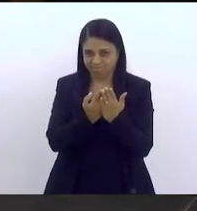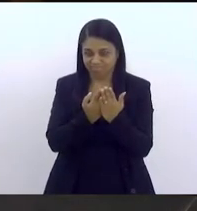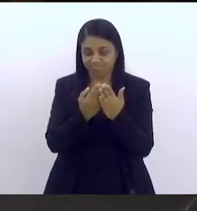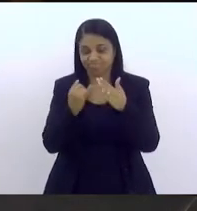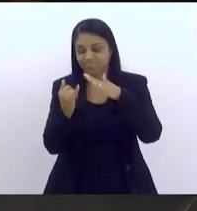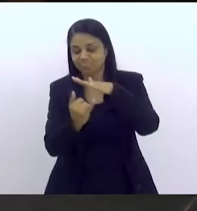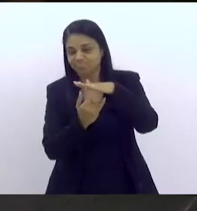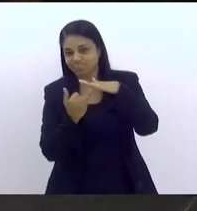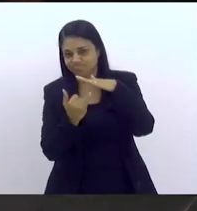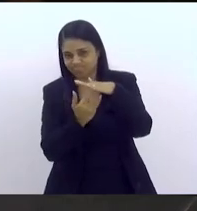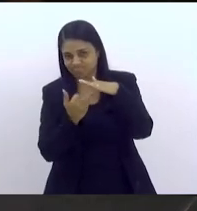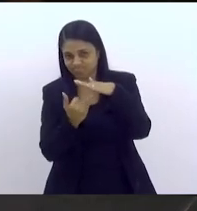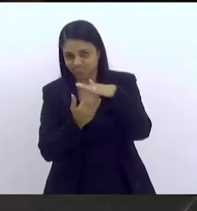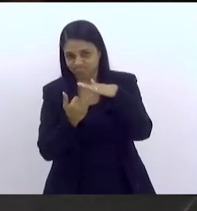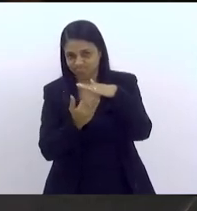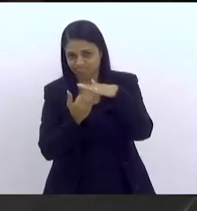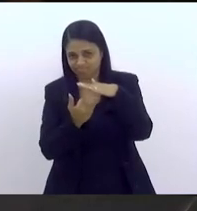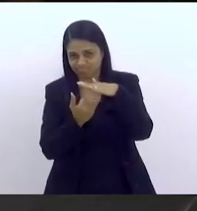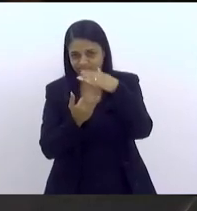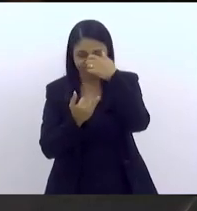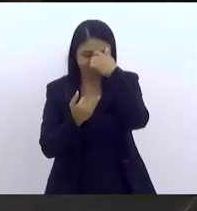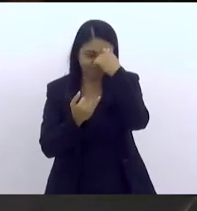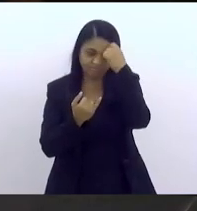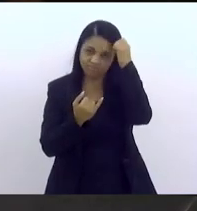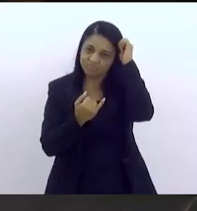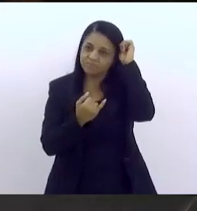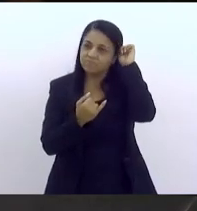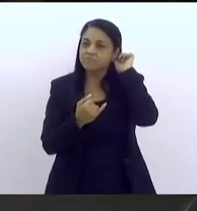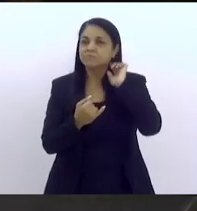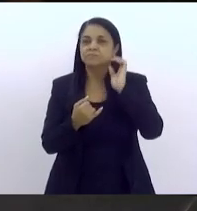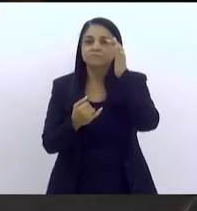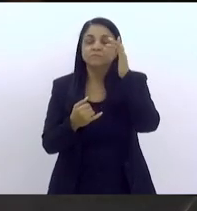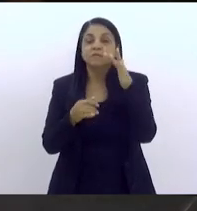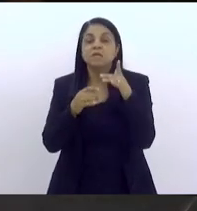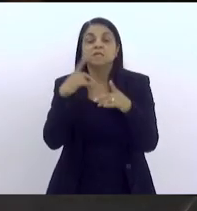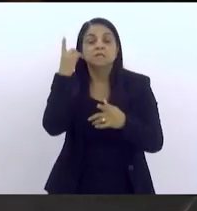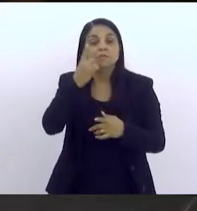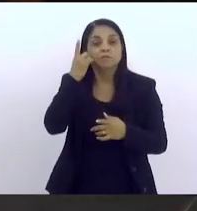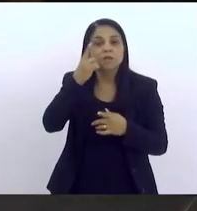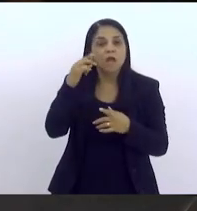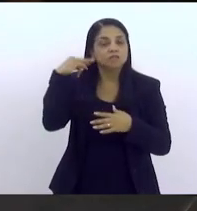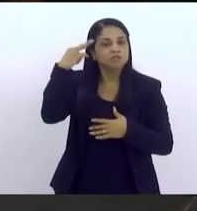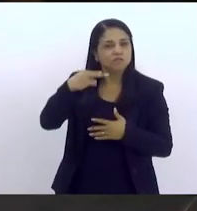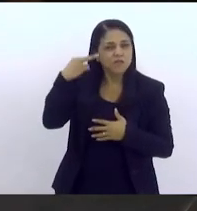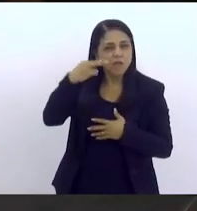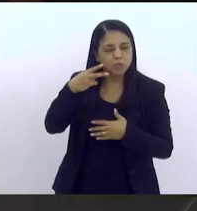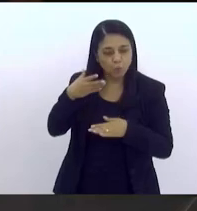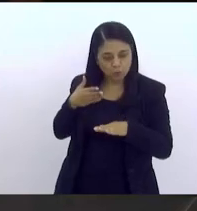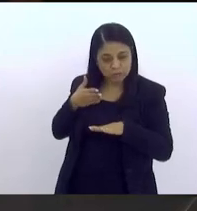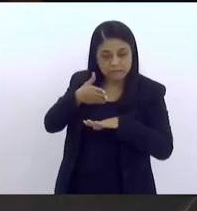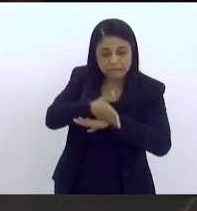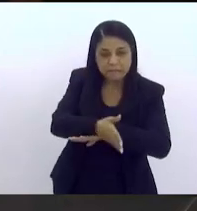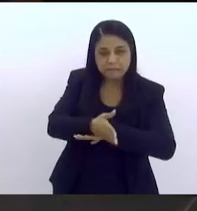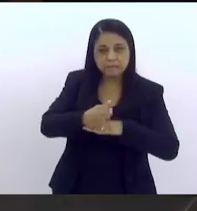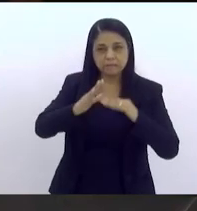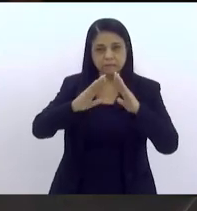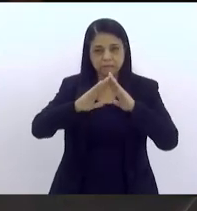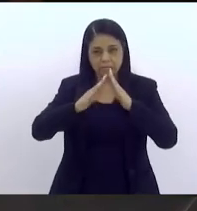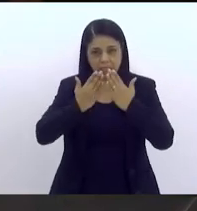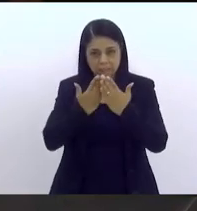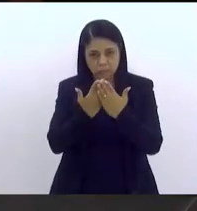instituição quando deputados e vereadores invadem colégios